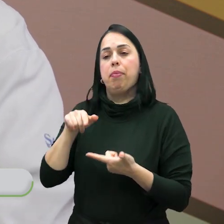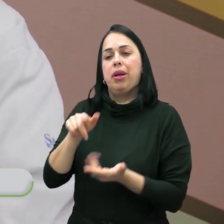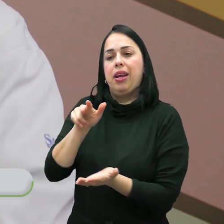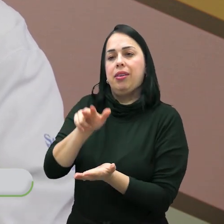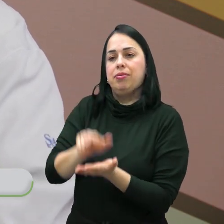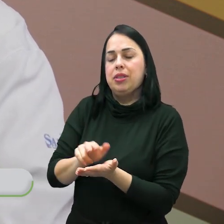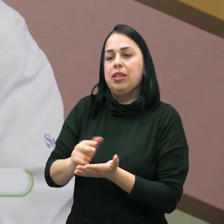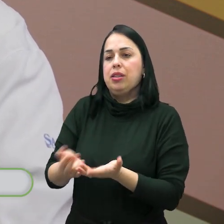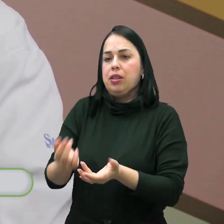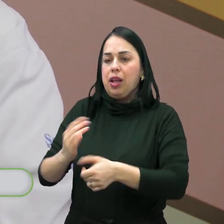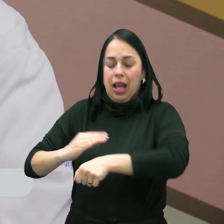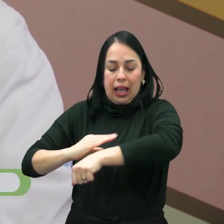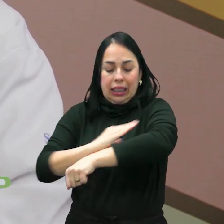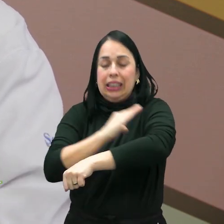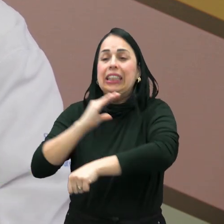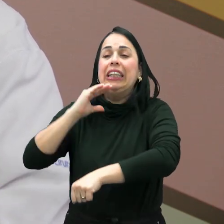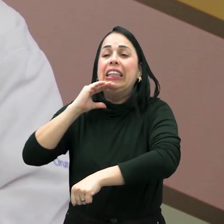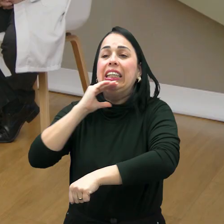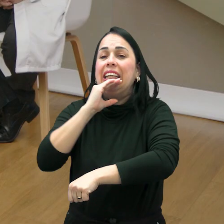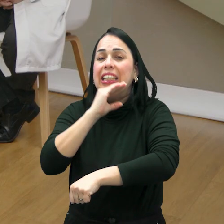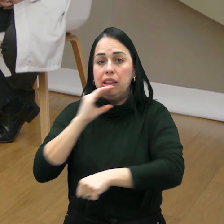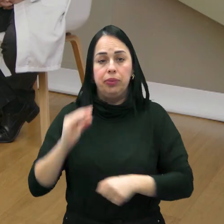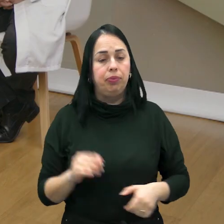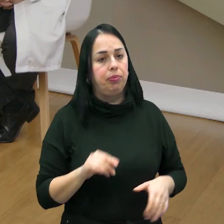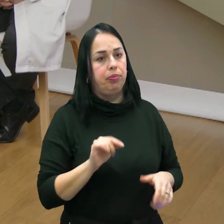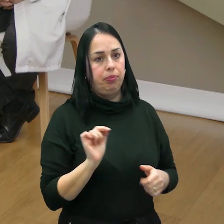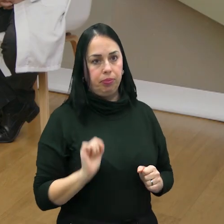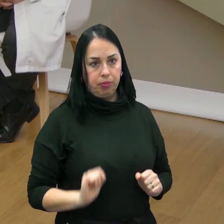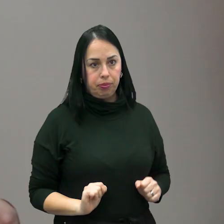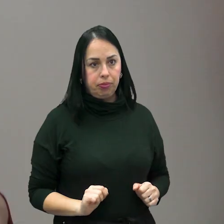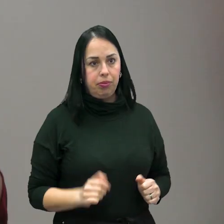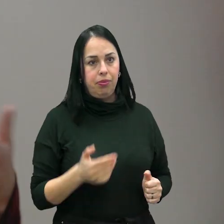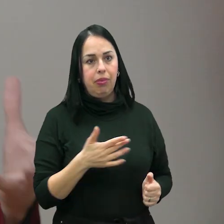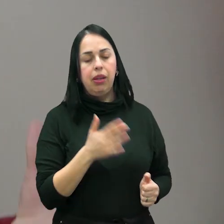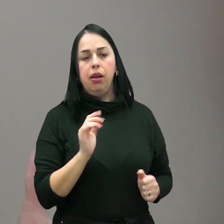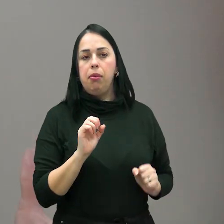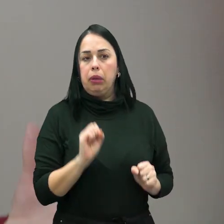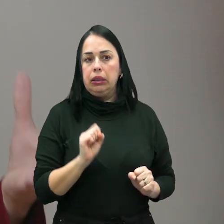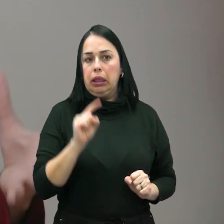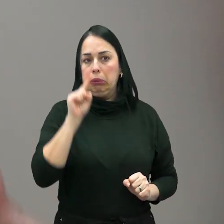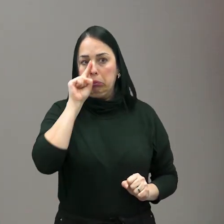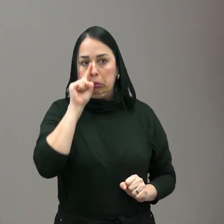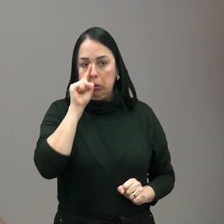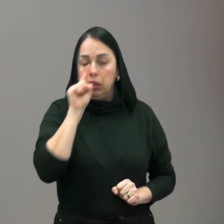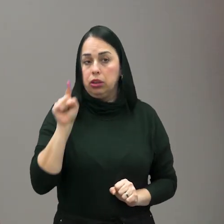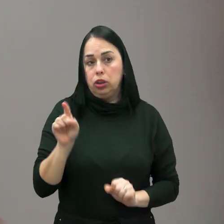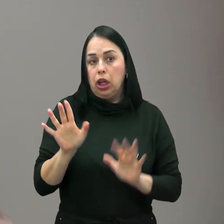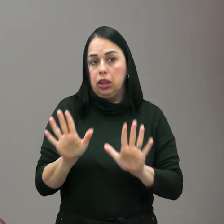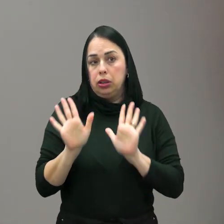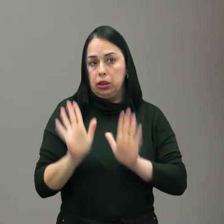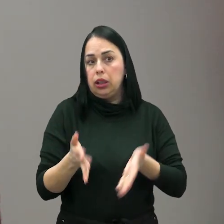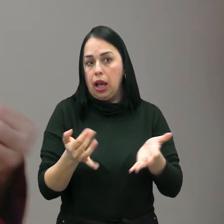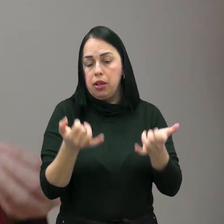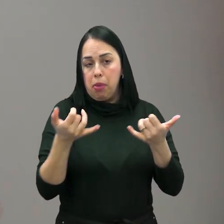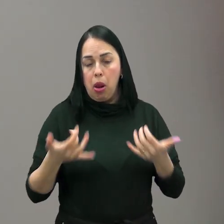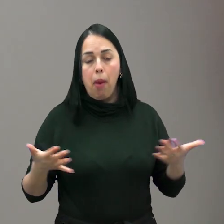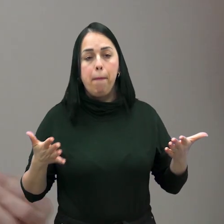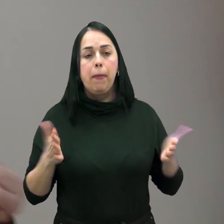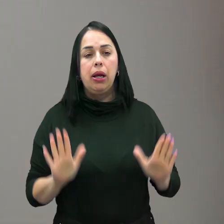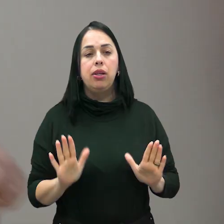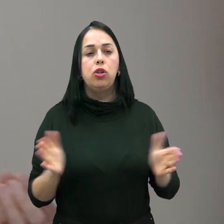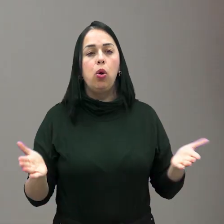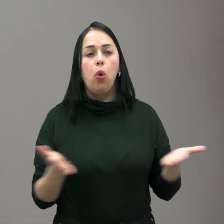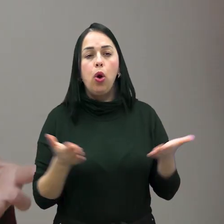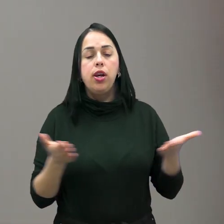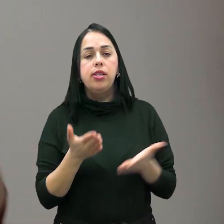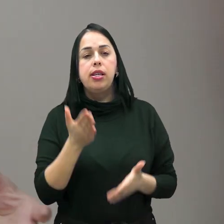que a gente chama de sepsemia. São vários os riscos, como o senhor está comentando aqui. Hoje, o